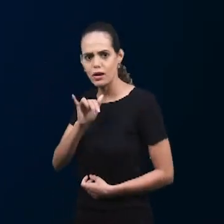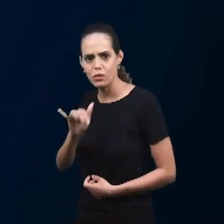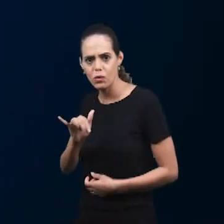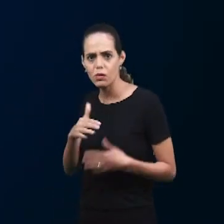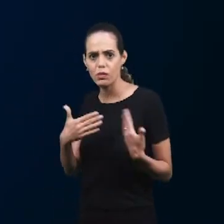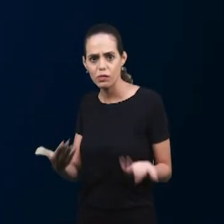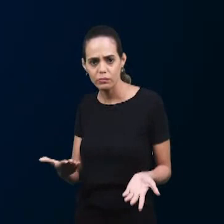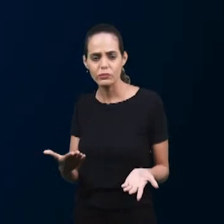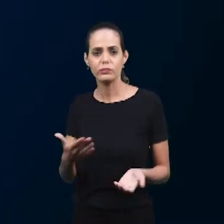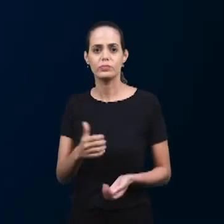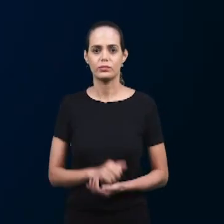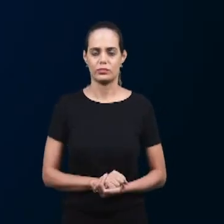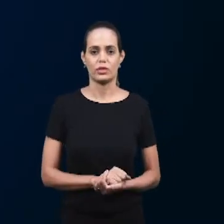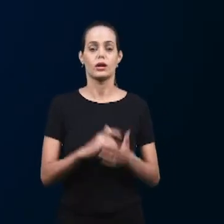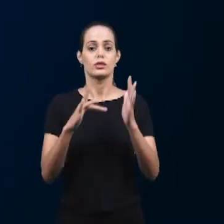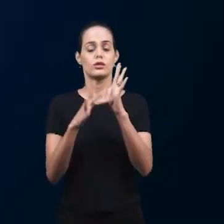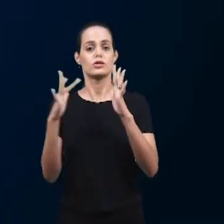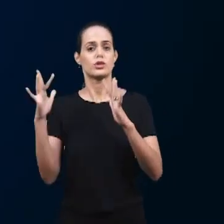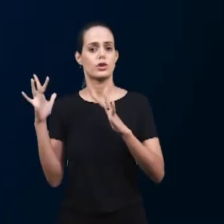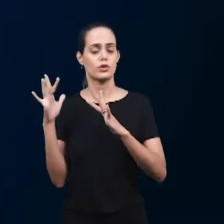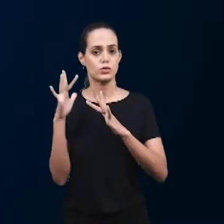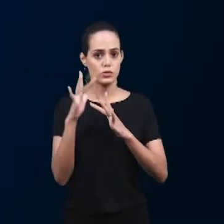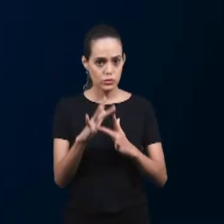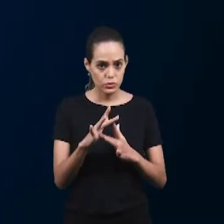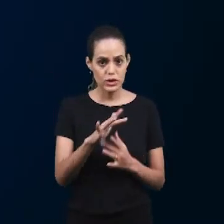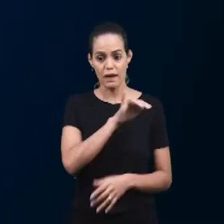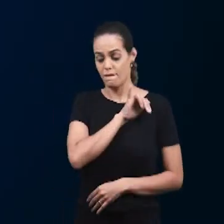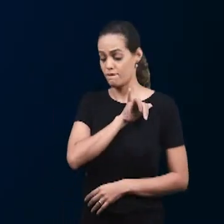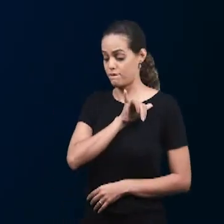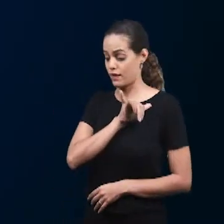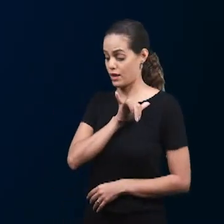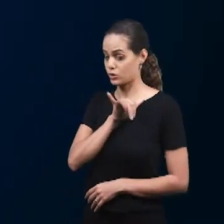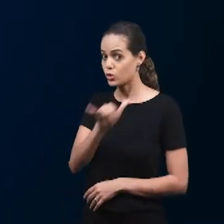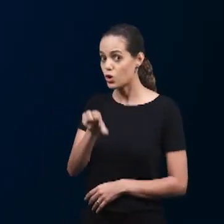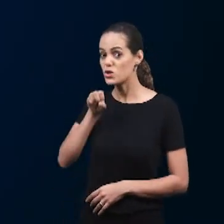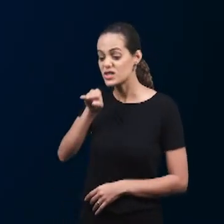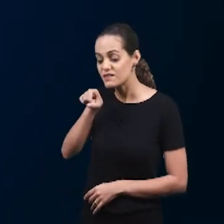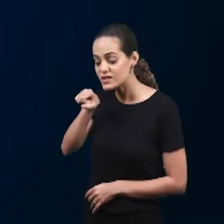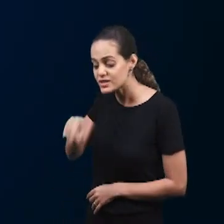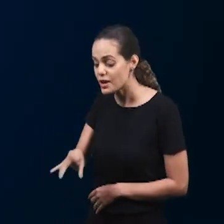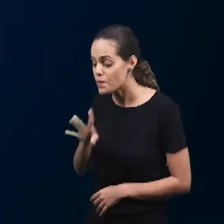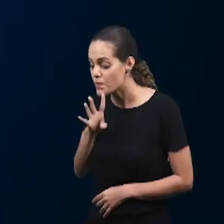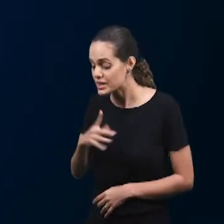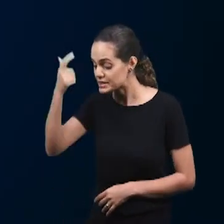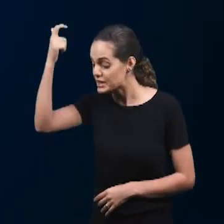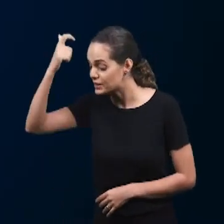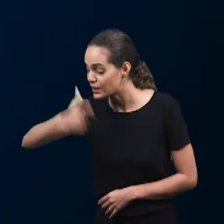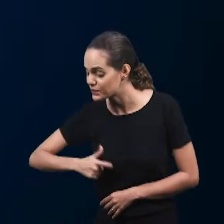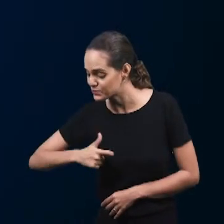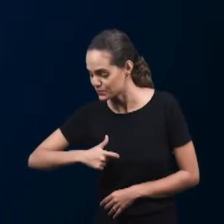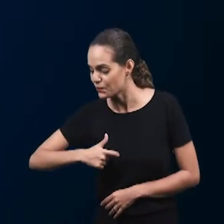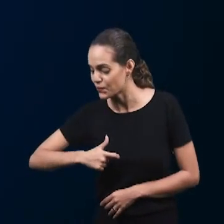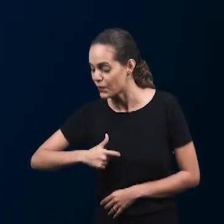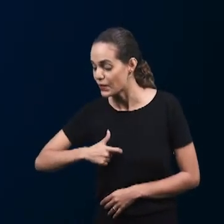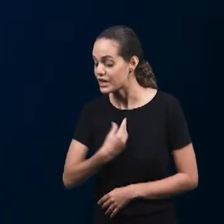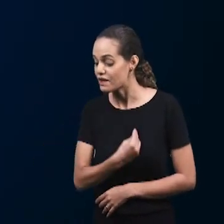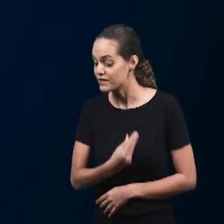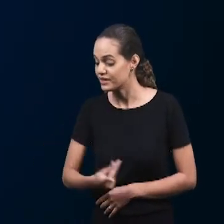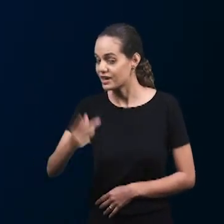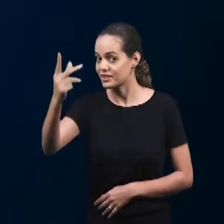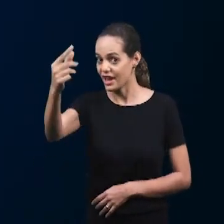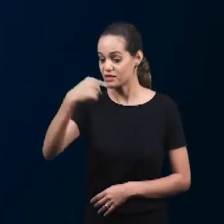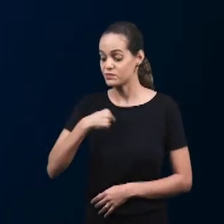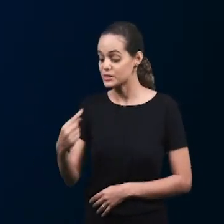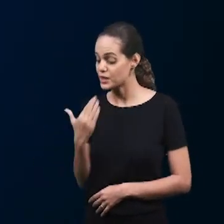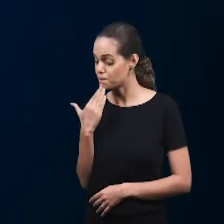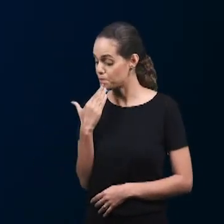Jesus responde, versículo 10. Se tu conheceras o dom de Deus e quem é o que te diz, dá-me de